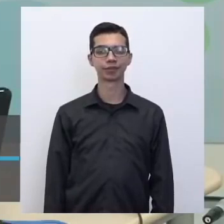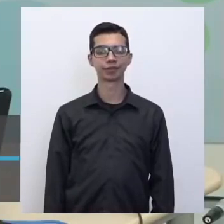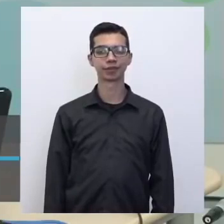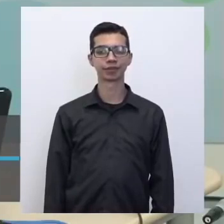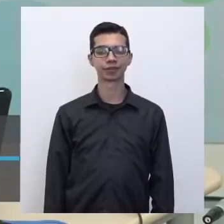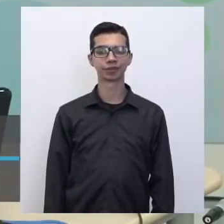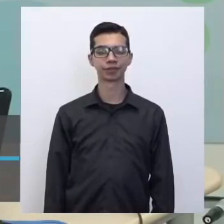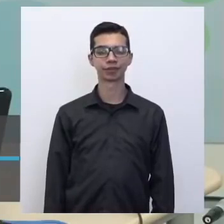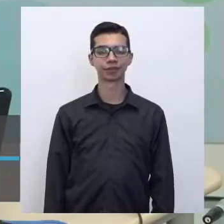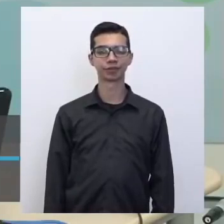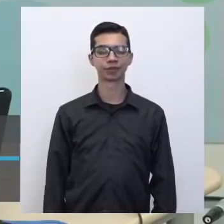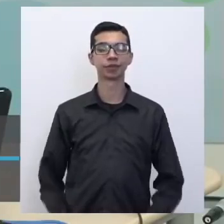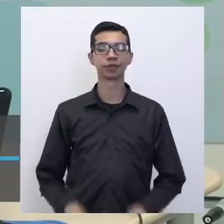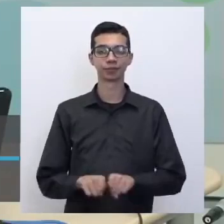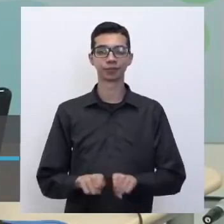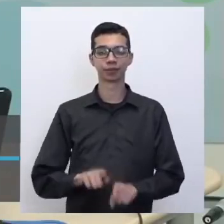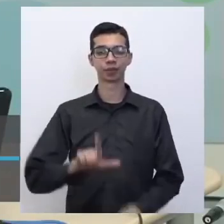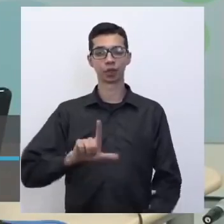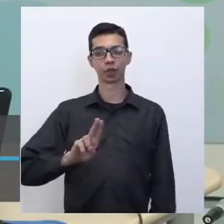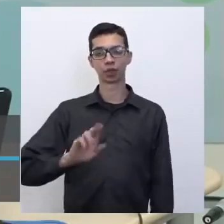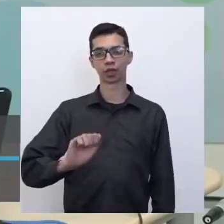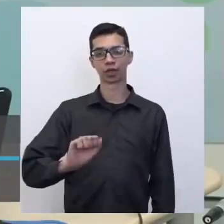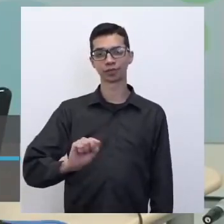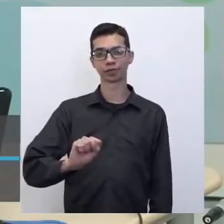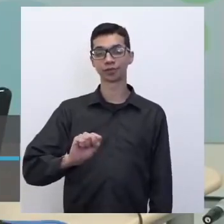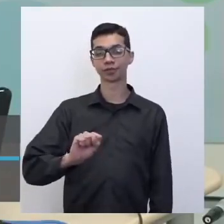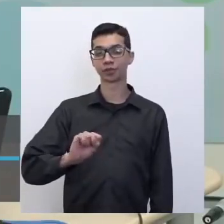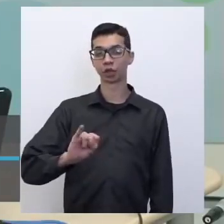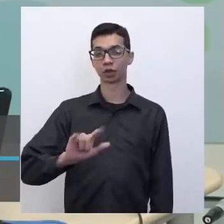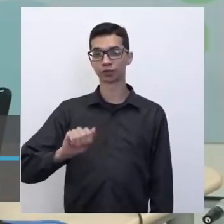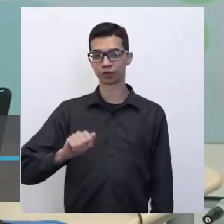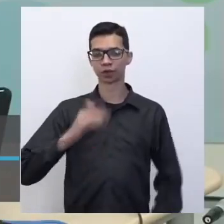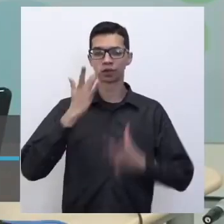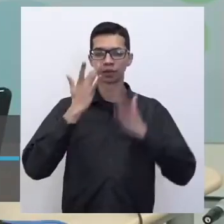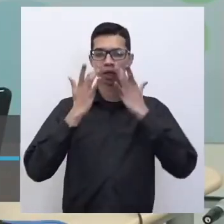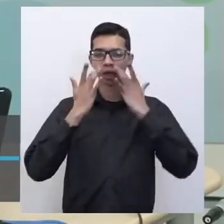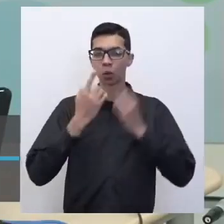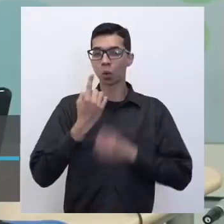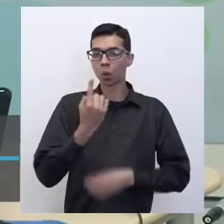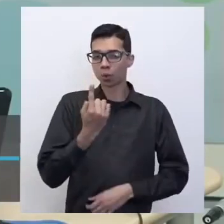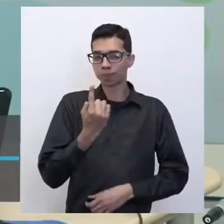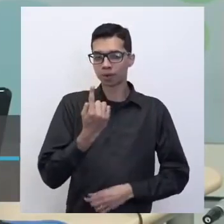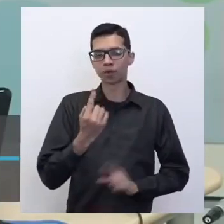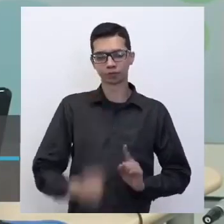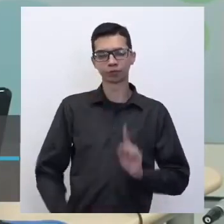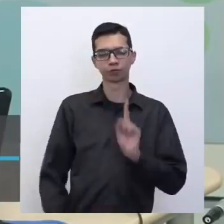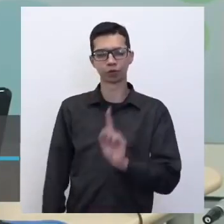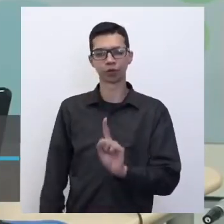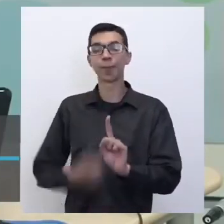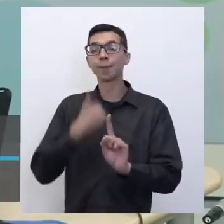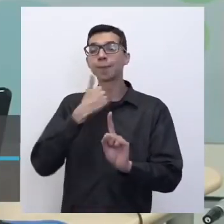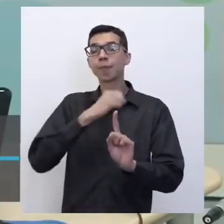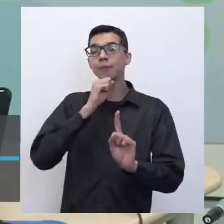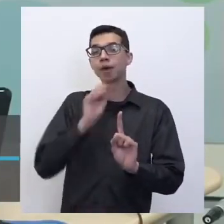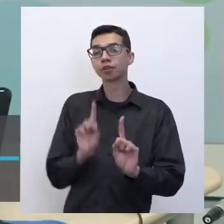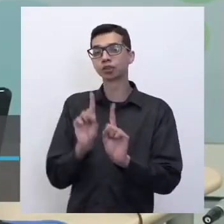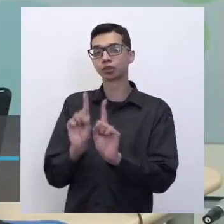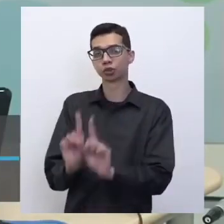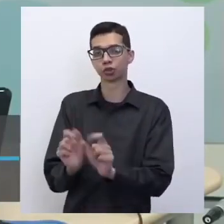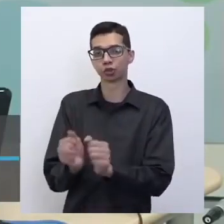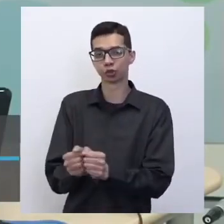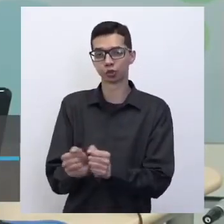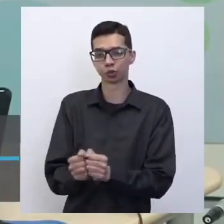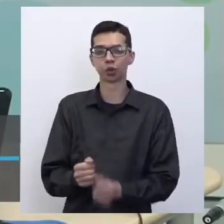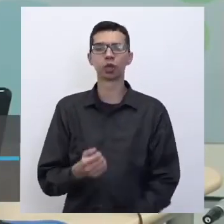O Lucas Silva disse que já foi uma vez com a mãe ao teatro quando estava no 5º ano. Né? E a grande maioria, ó,